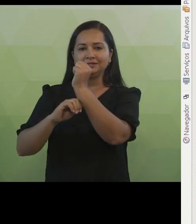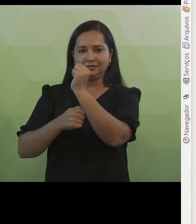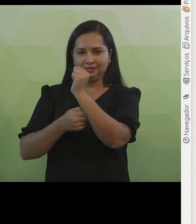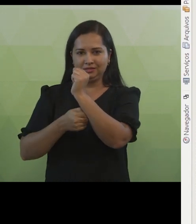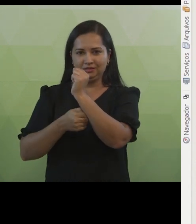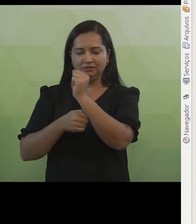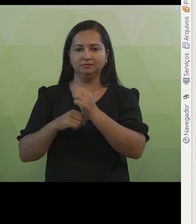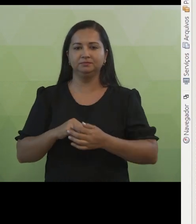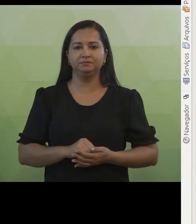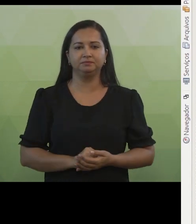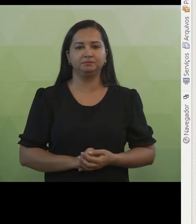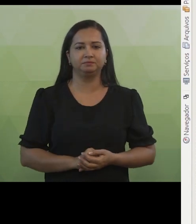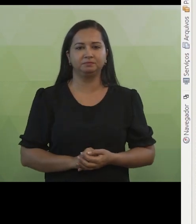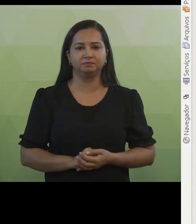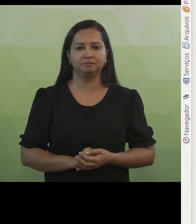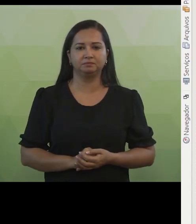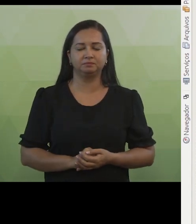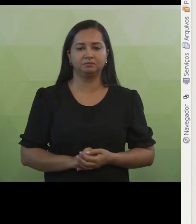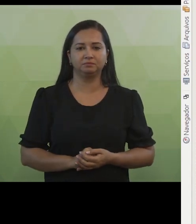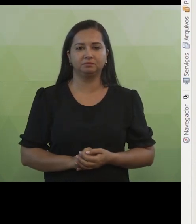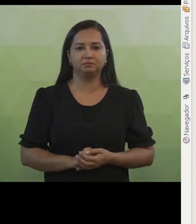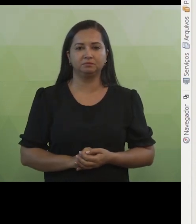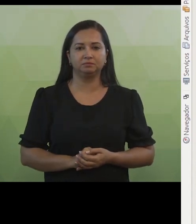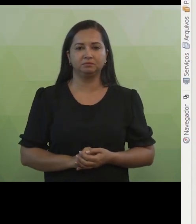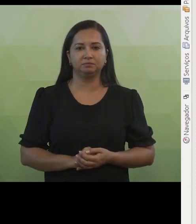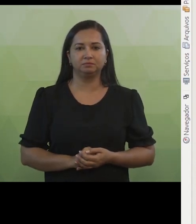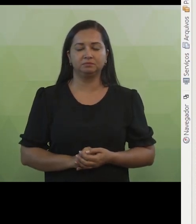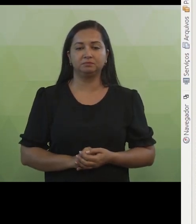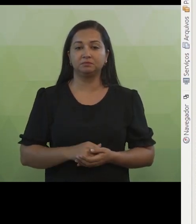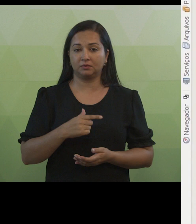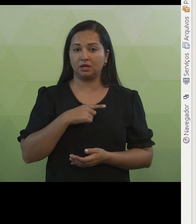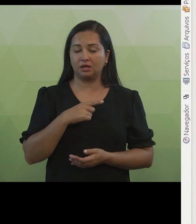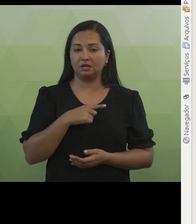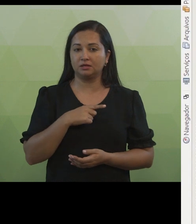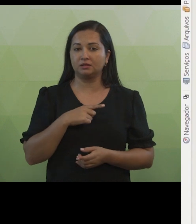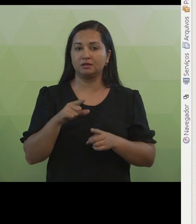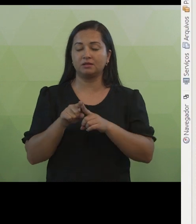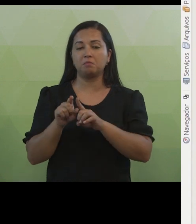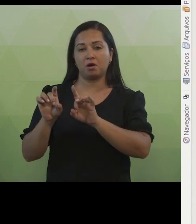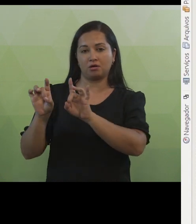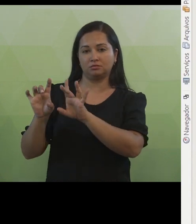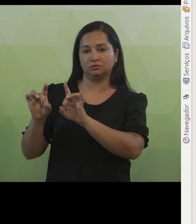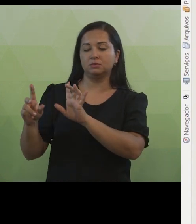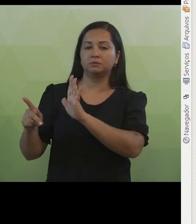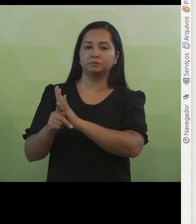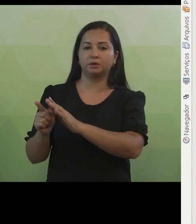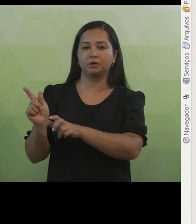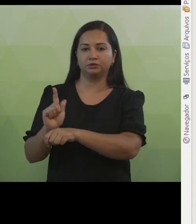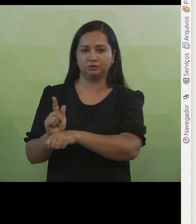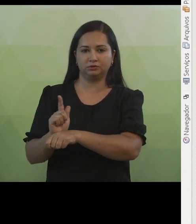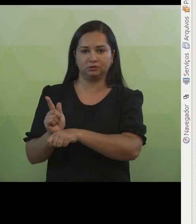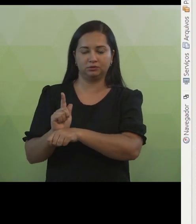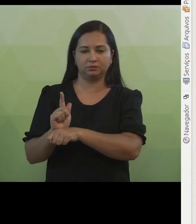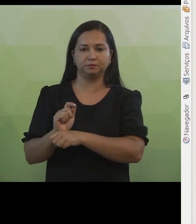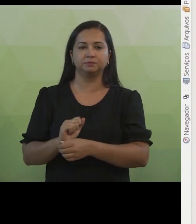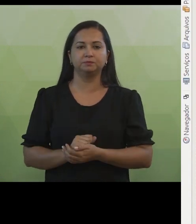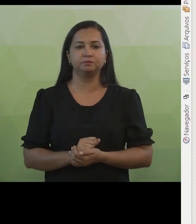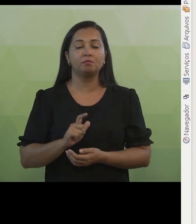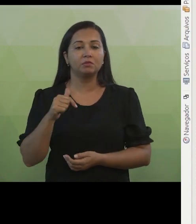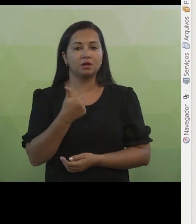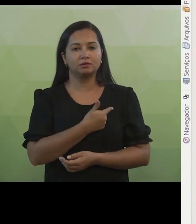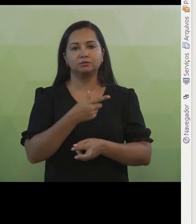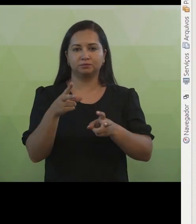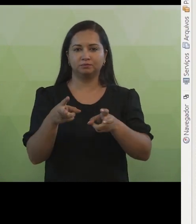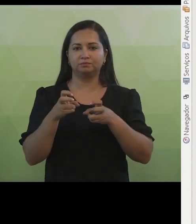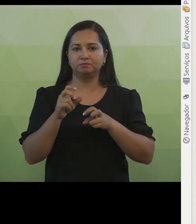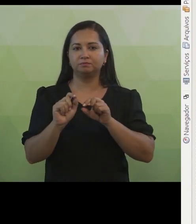Tem aqui um método autentica, que é específico de gerente. Então o que podemos